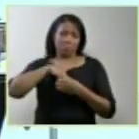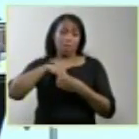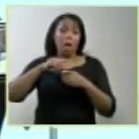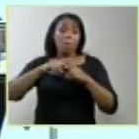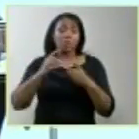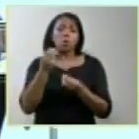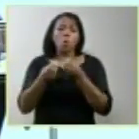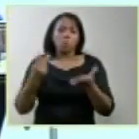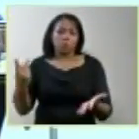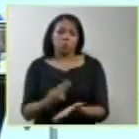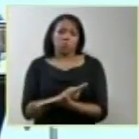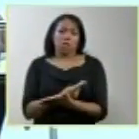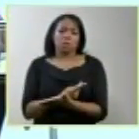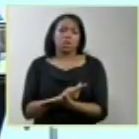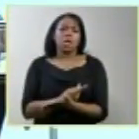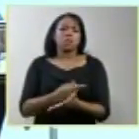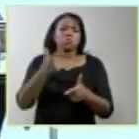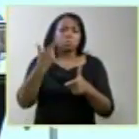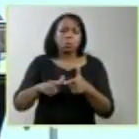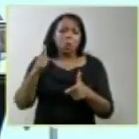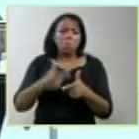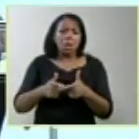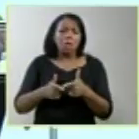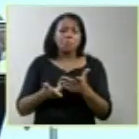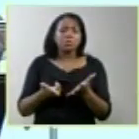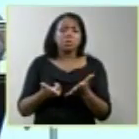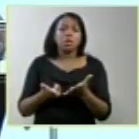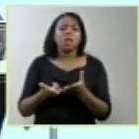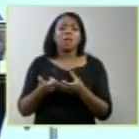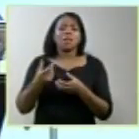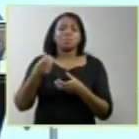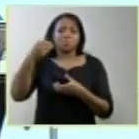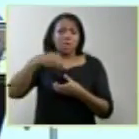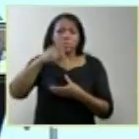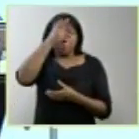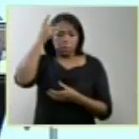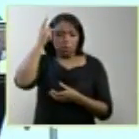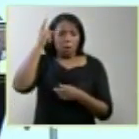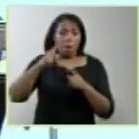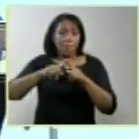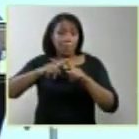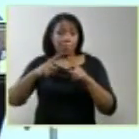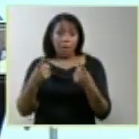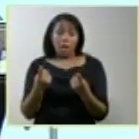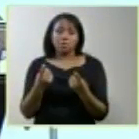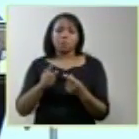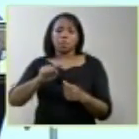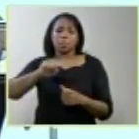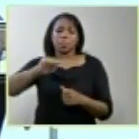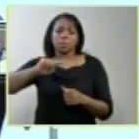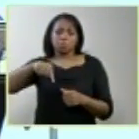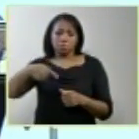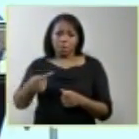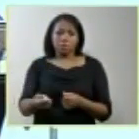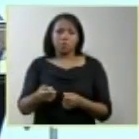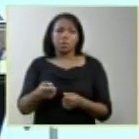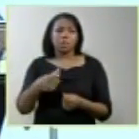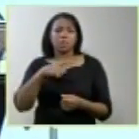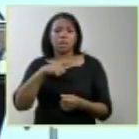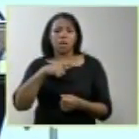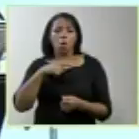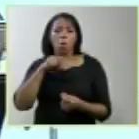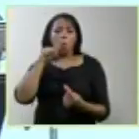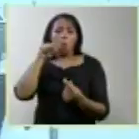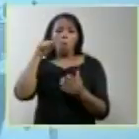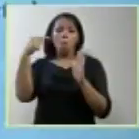essas doenças multifatoriais, que é o modelo do limiar, através do qual, depois que se passa um determinado ponto